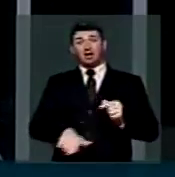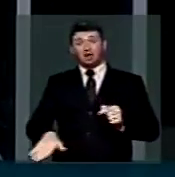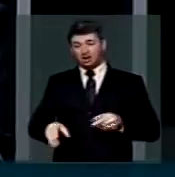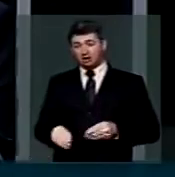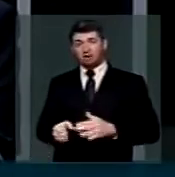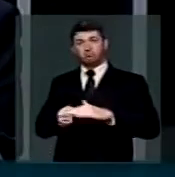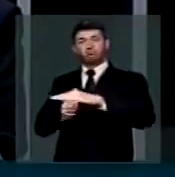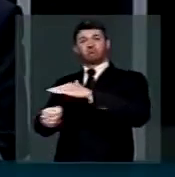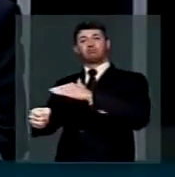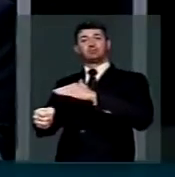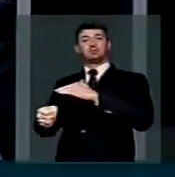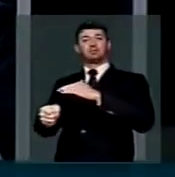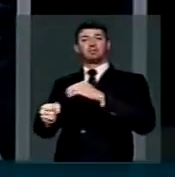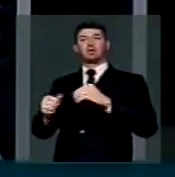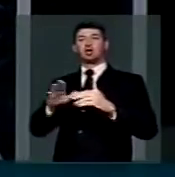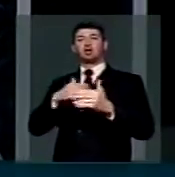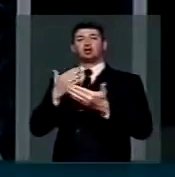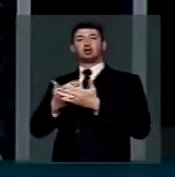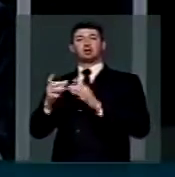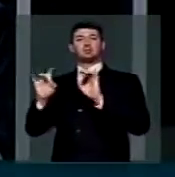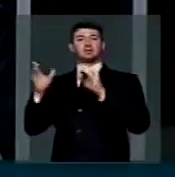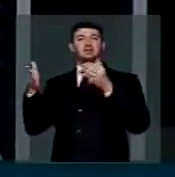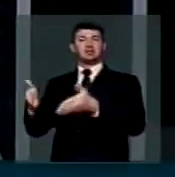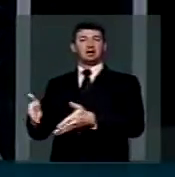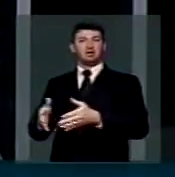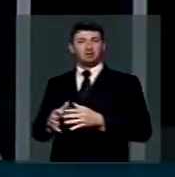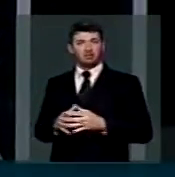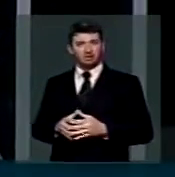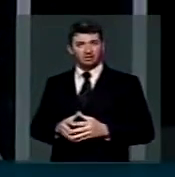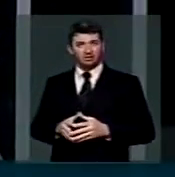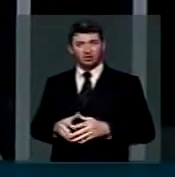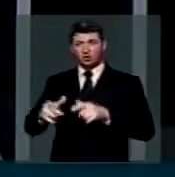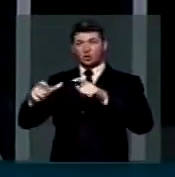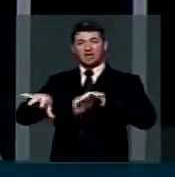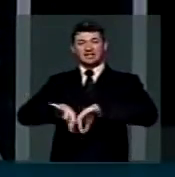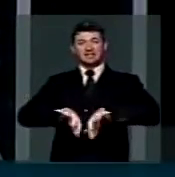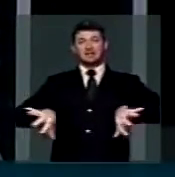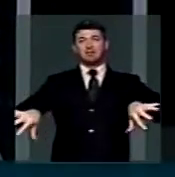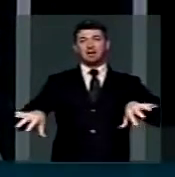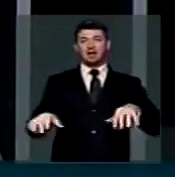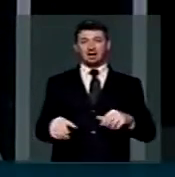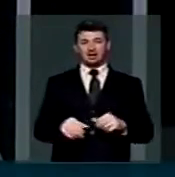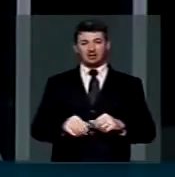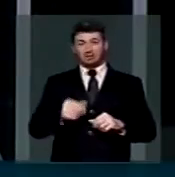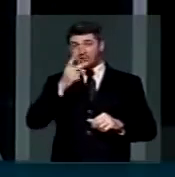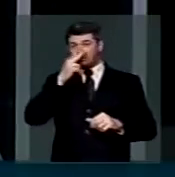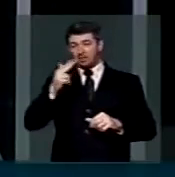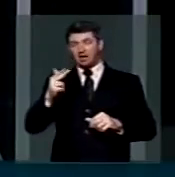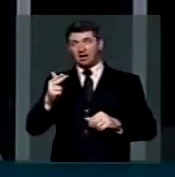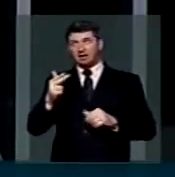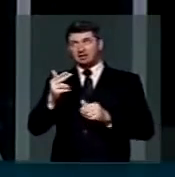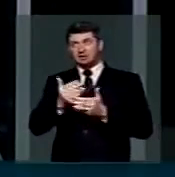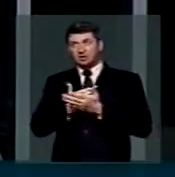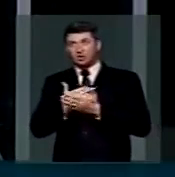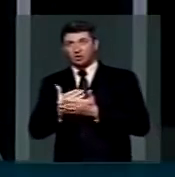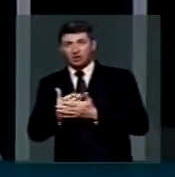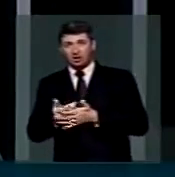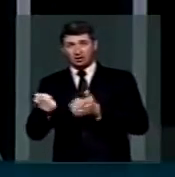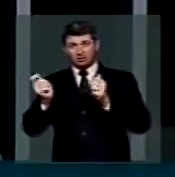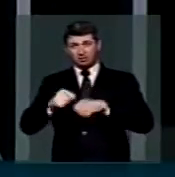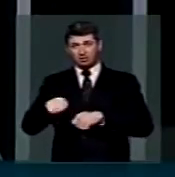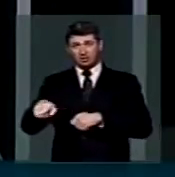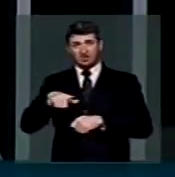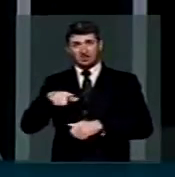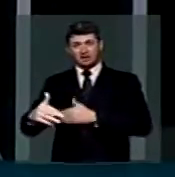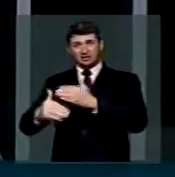crianças, confinadas, condenadas a viver em espaços segregados, como se a priori a sua possibilidade